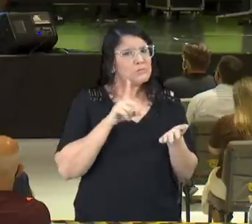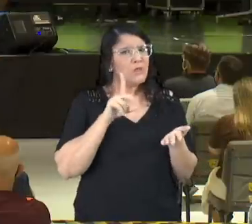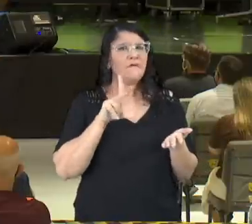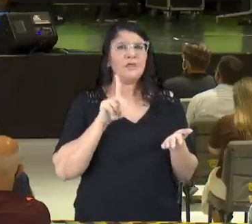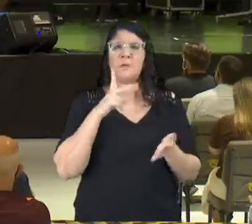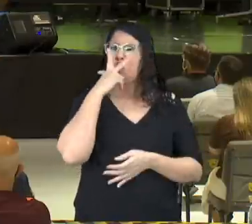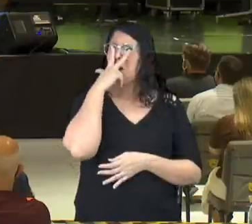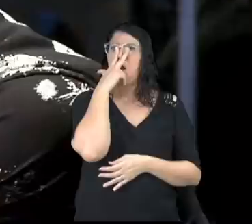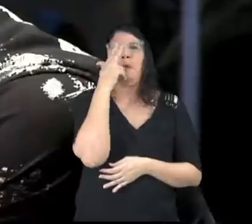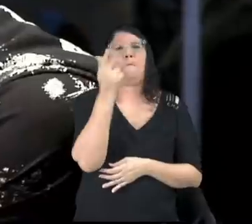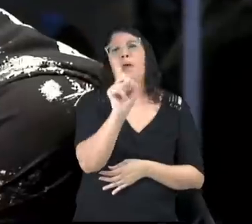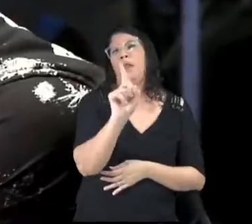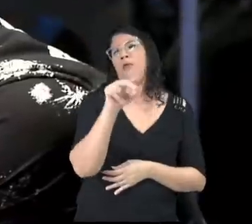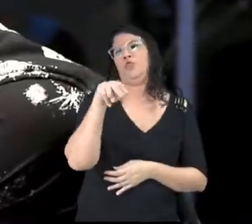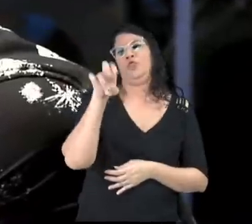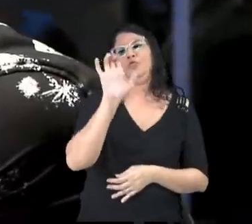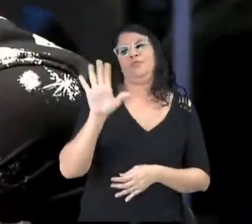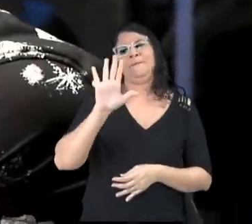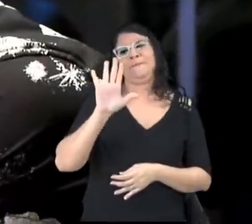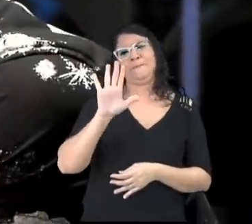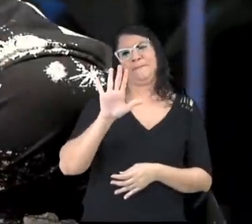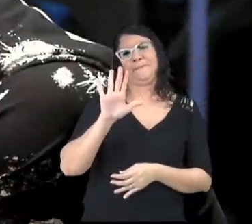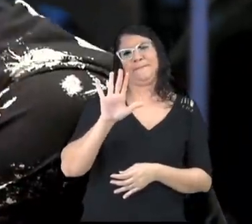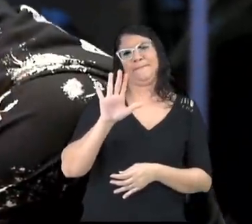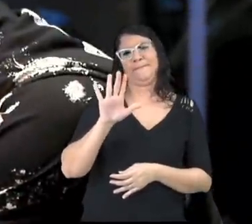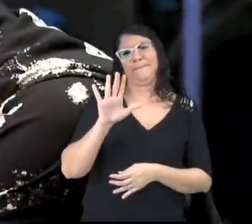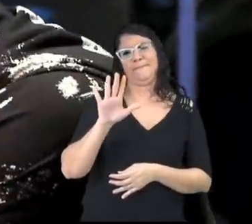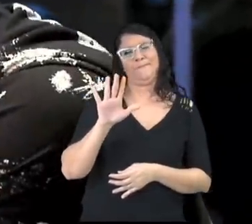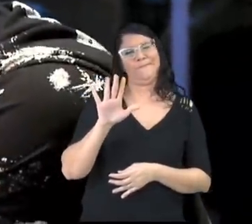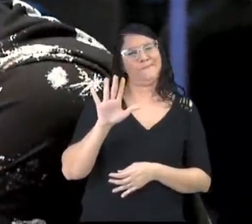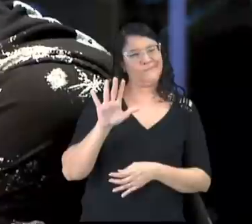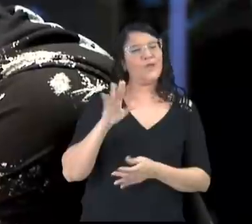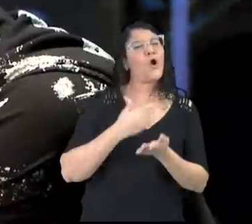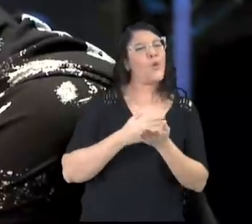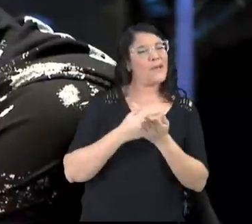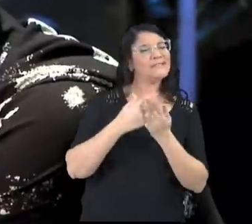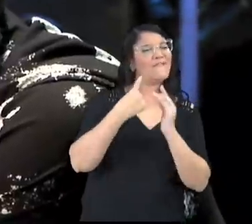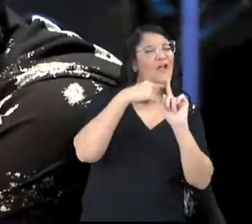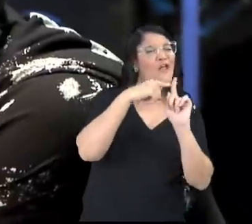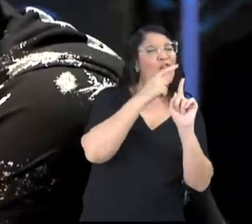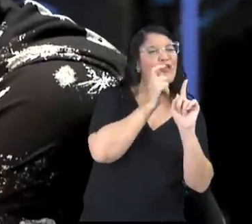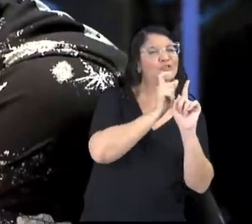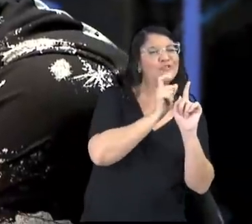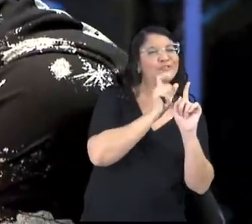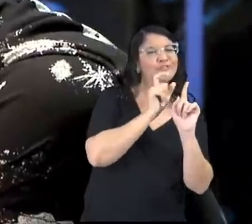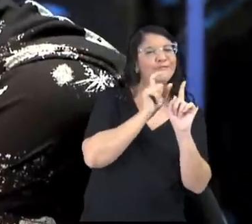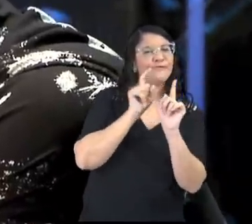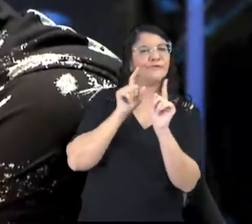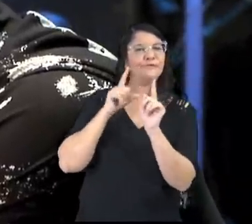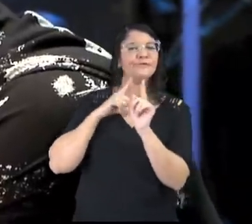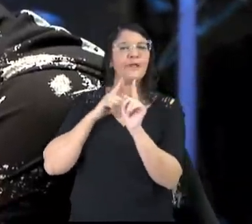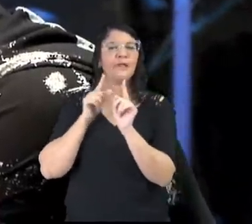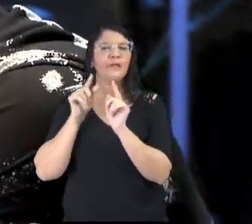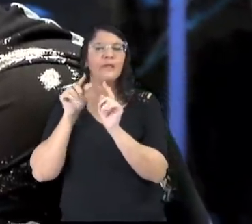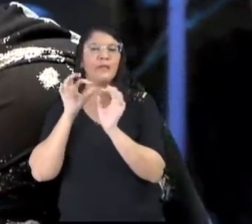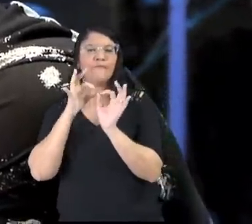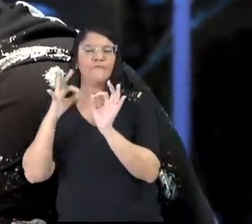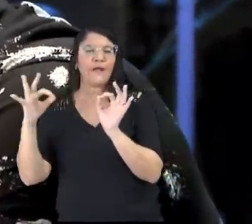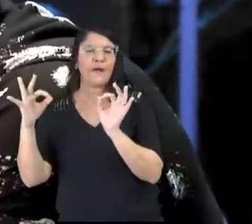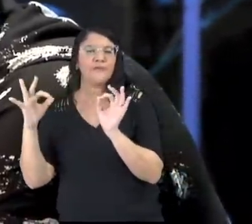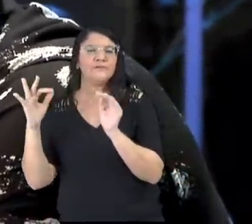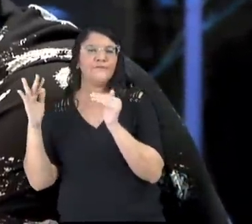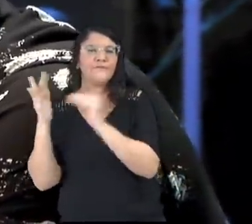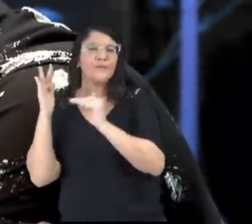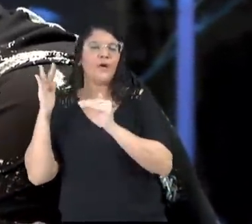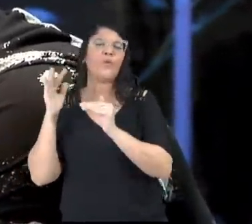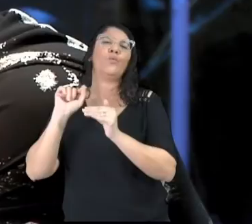parece que foi feito no Nordeste. Então ele começava com elogio e encerrava com um preconceito sobre nós.